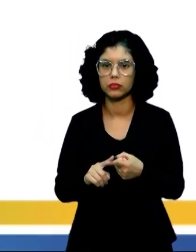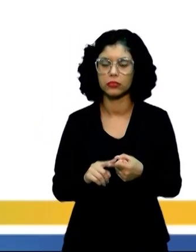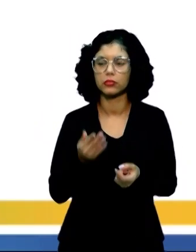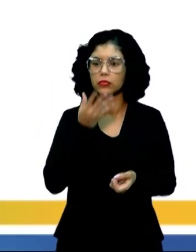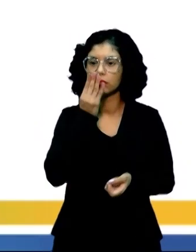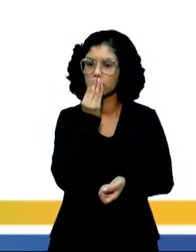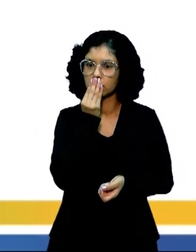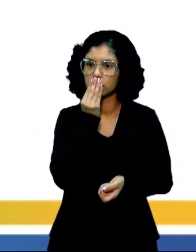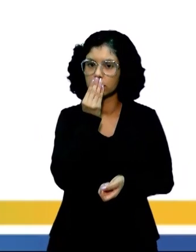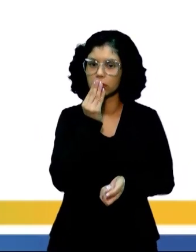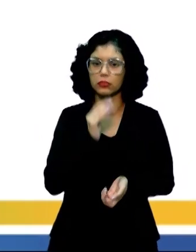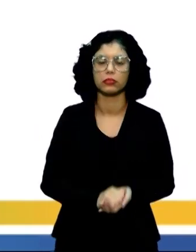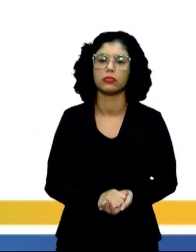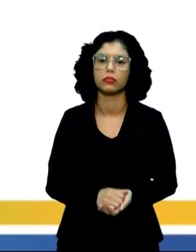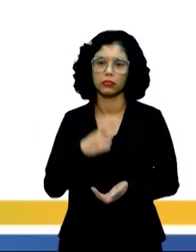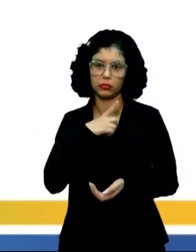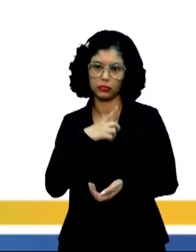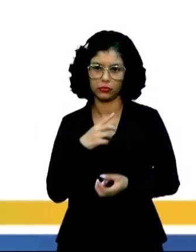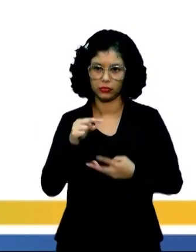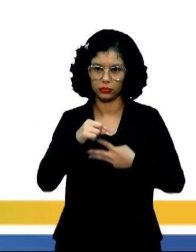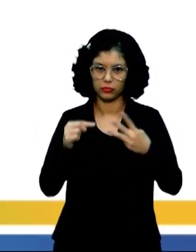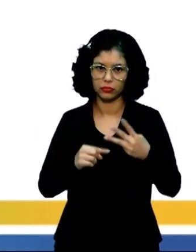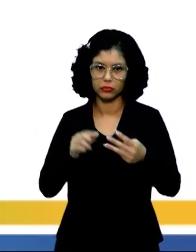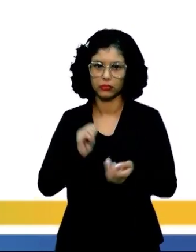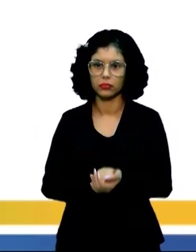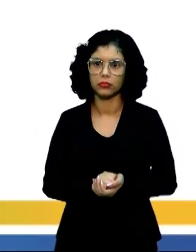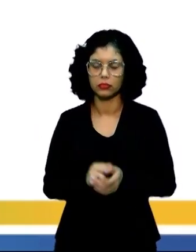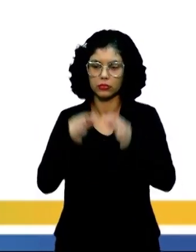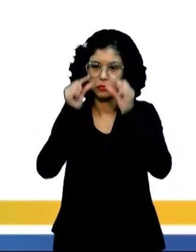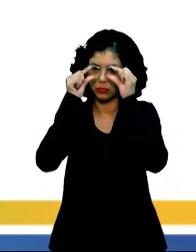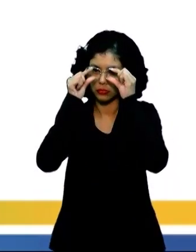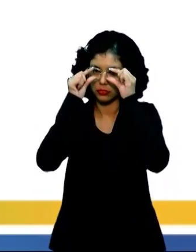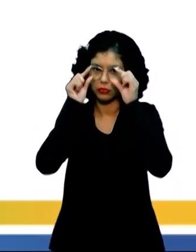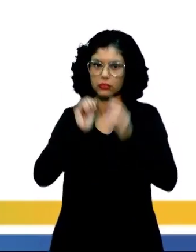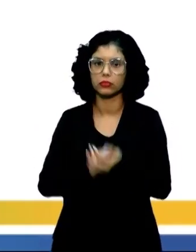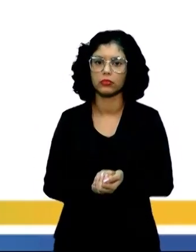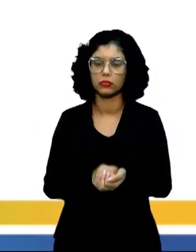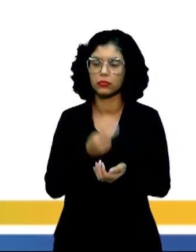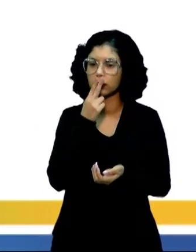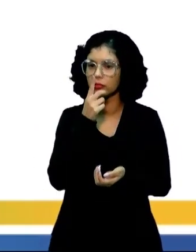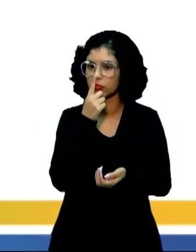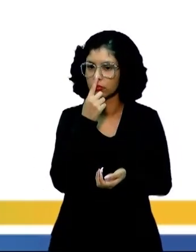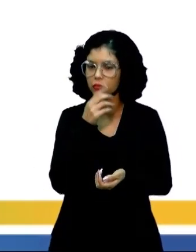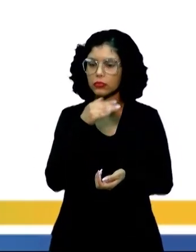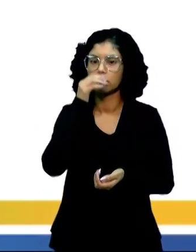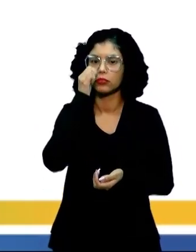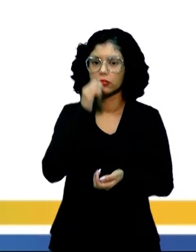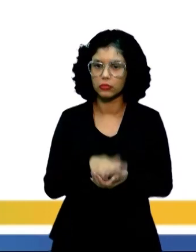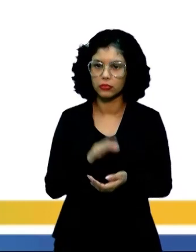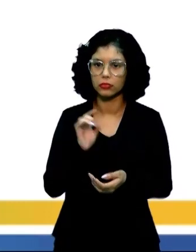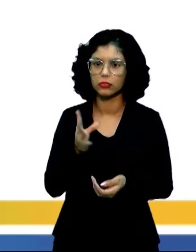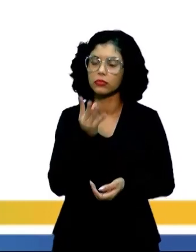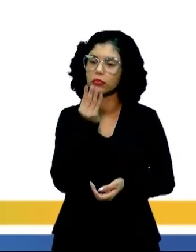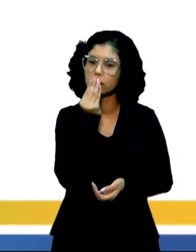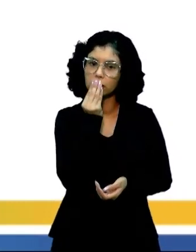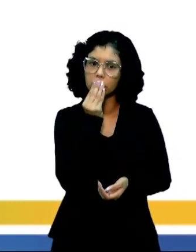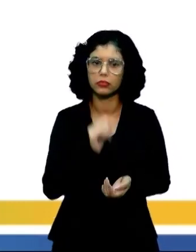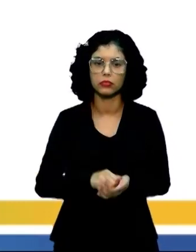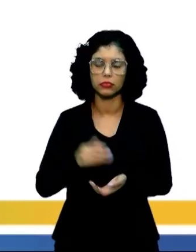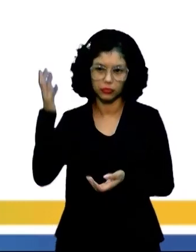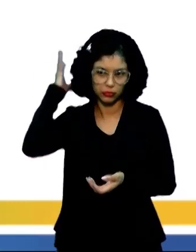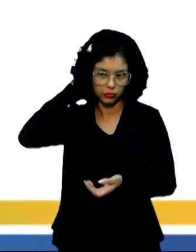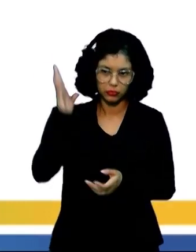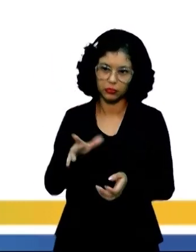tapar a boca. Tinha só 3 buracos, 2 para ver, 1 para respirar, e era fechada atrás